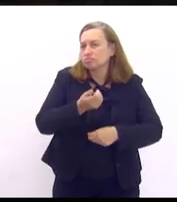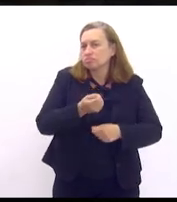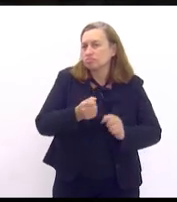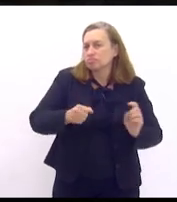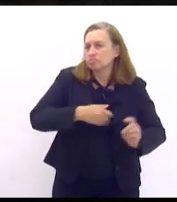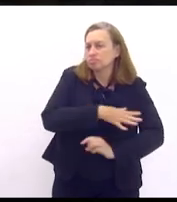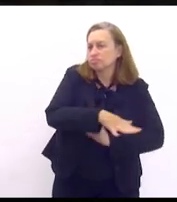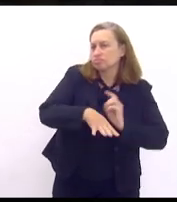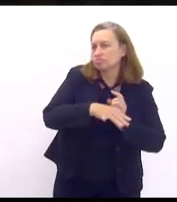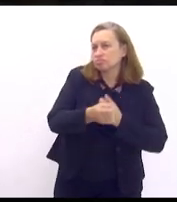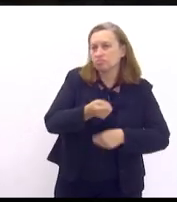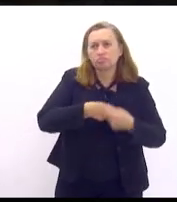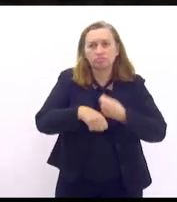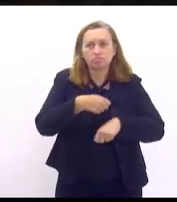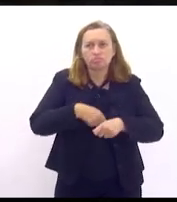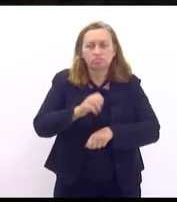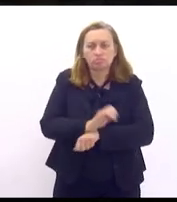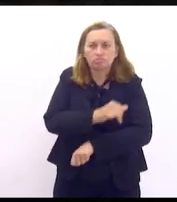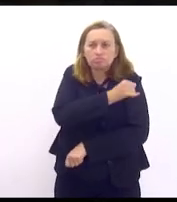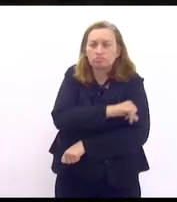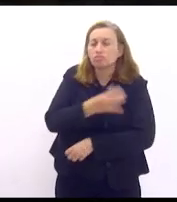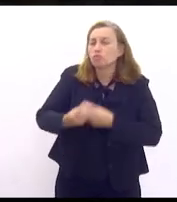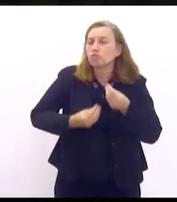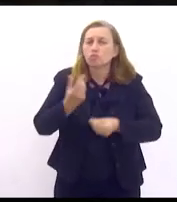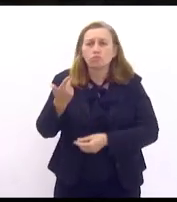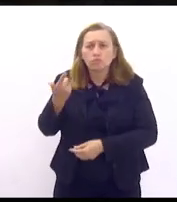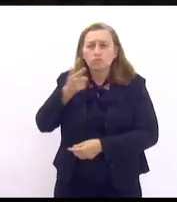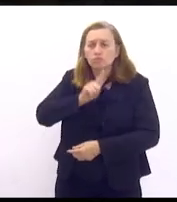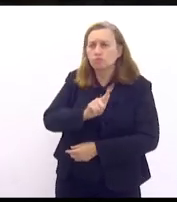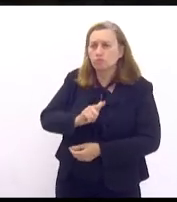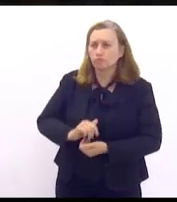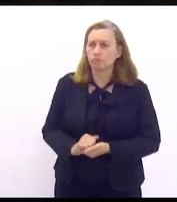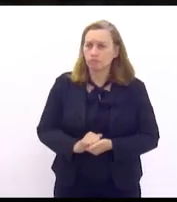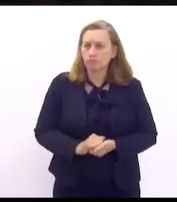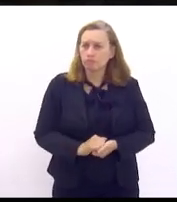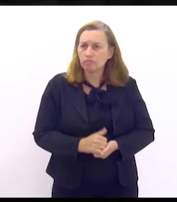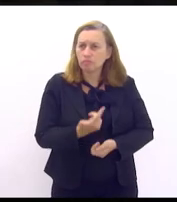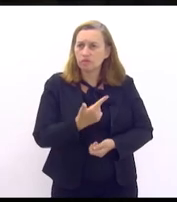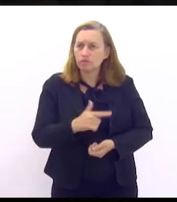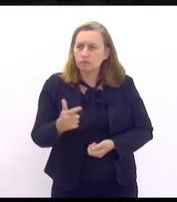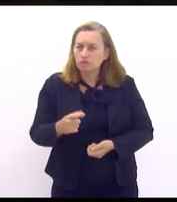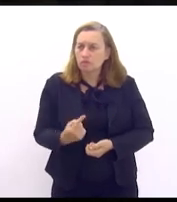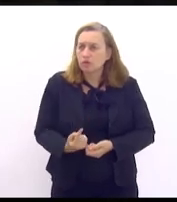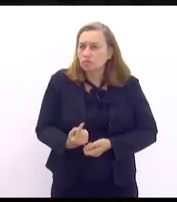Rio de Janeiro, como a gente pode alcançar isso sem uma governança